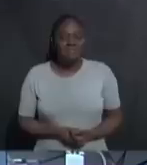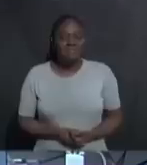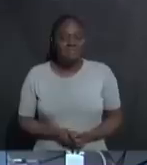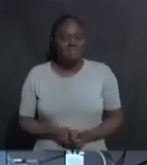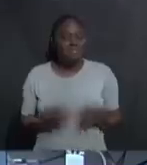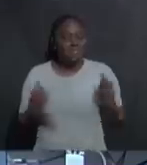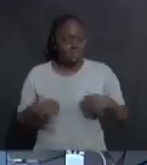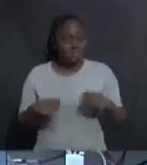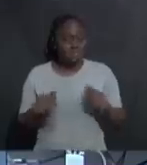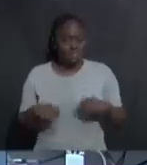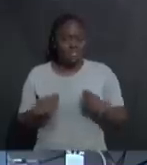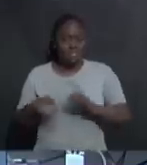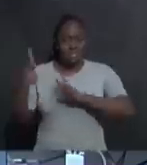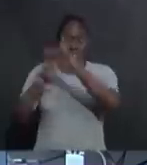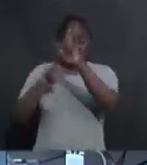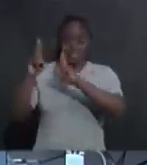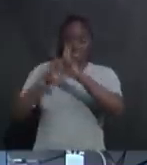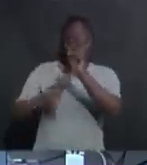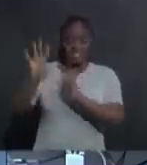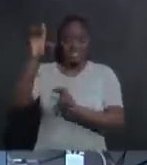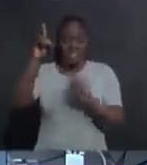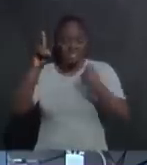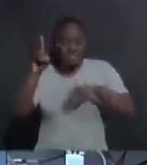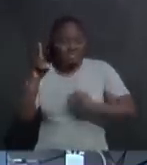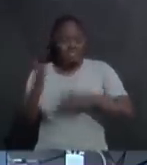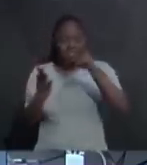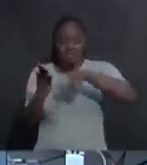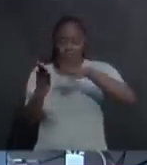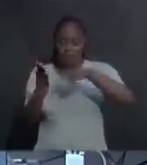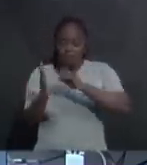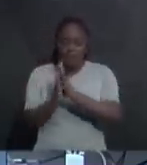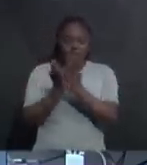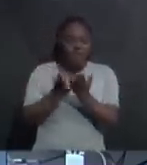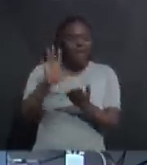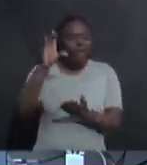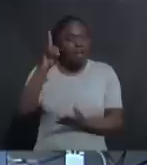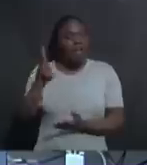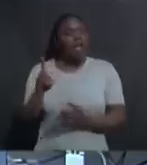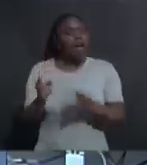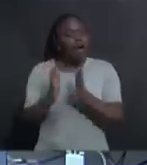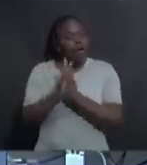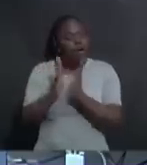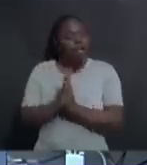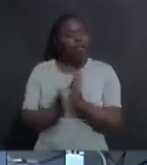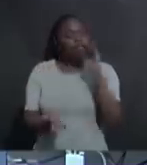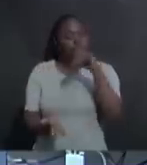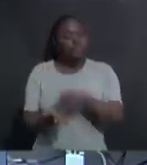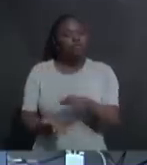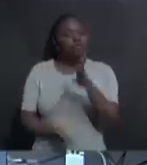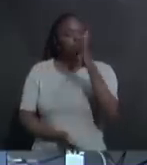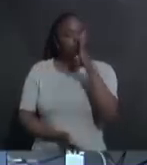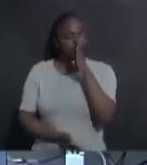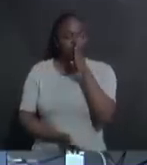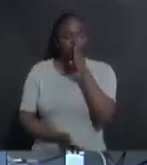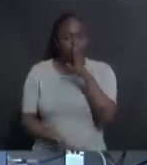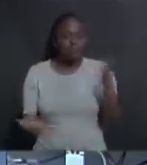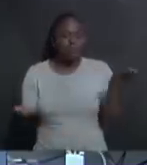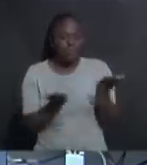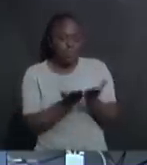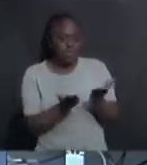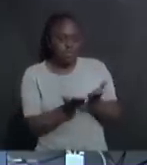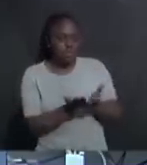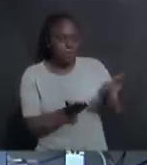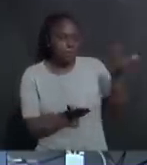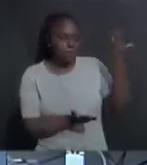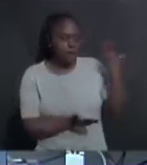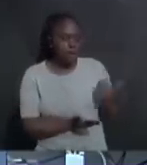Você tem que buscar a Deus. Você tem que ir lá para a sua Bíblia, ler a sua Bíblia, orar e calar a boca no final. Os cristãos ortodoxos, para cada um minuto orado,